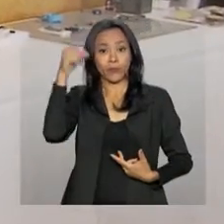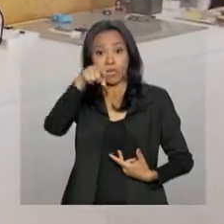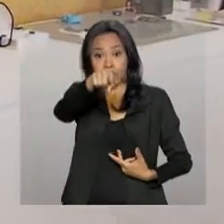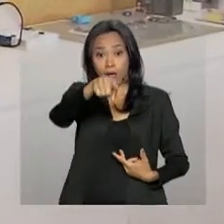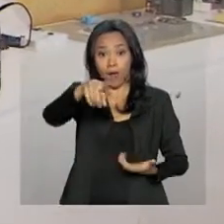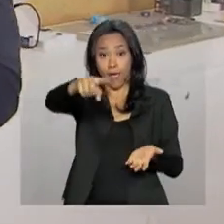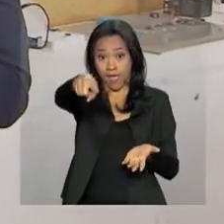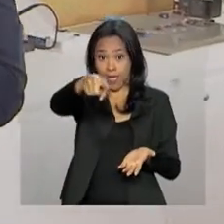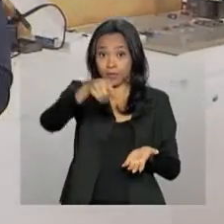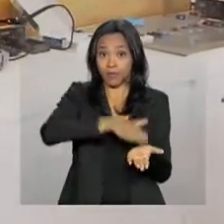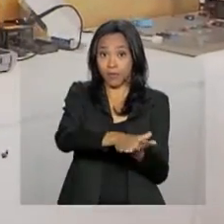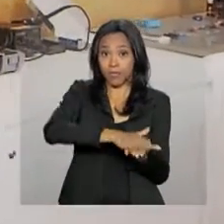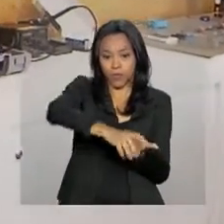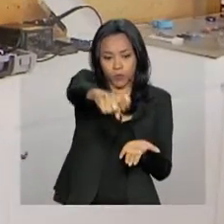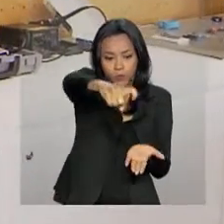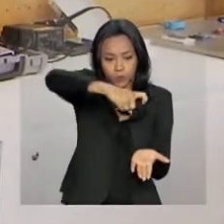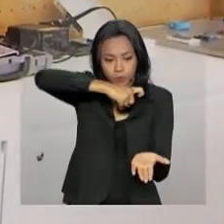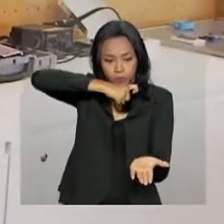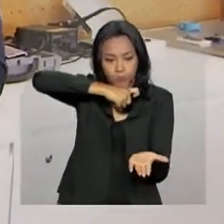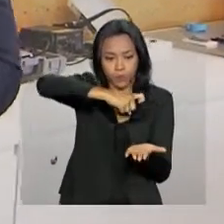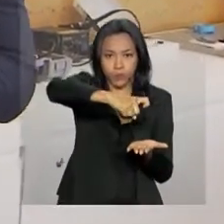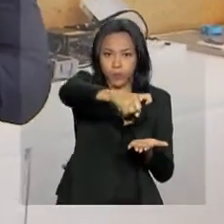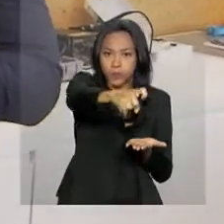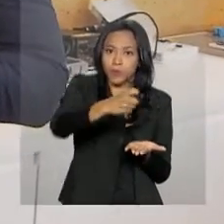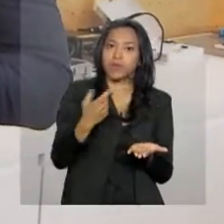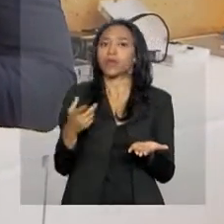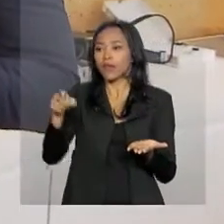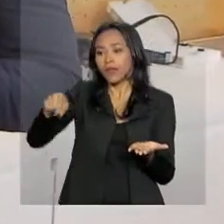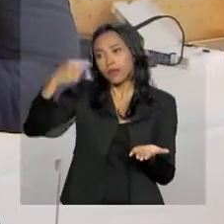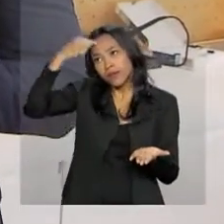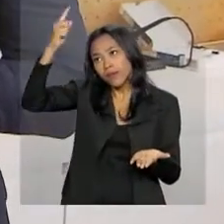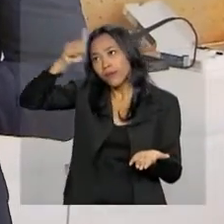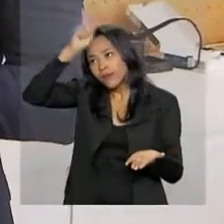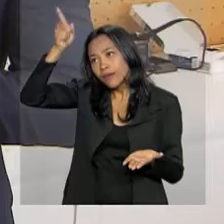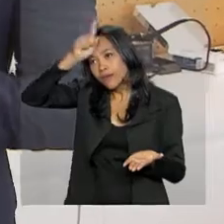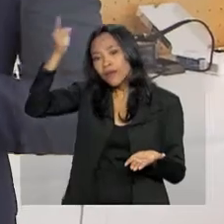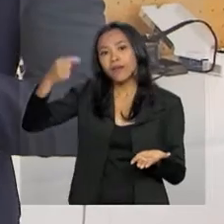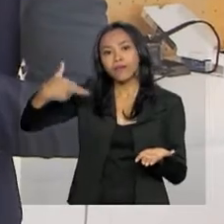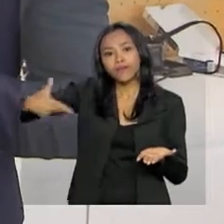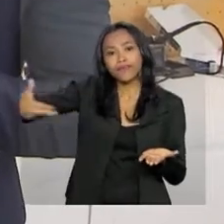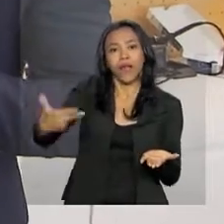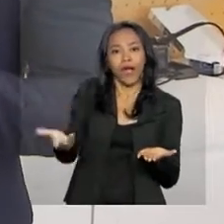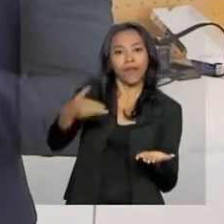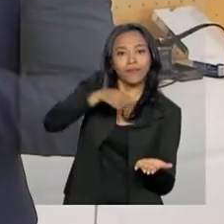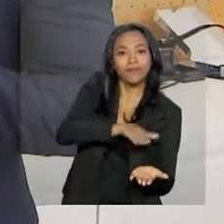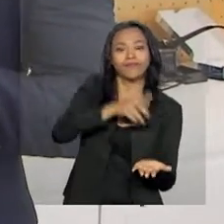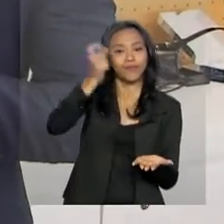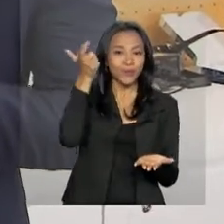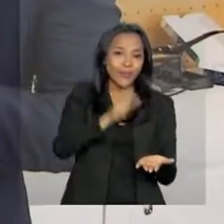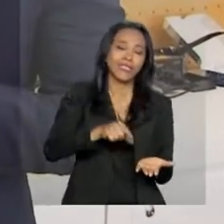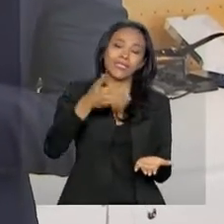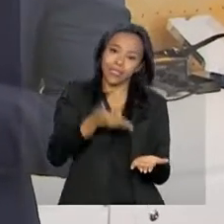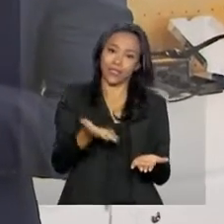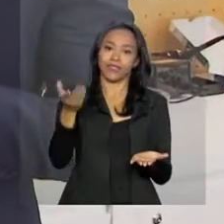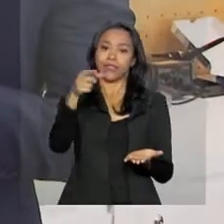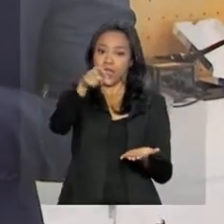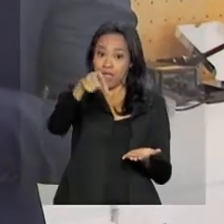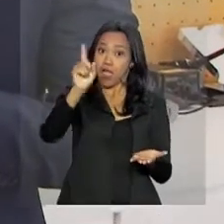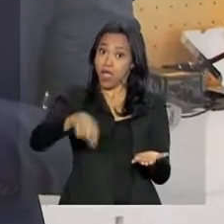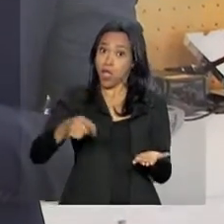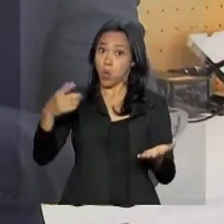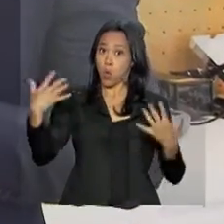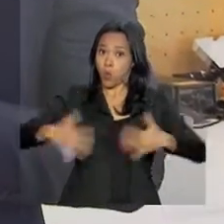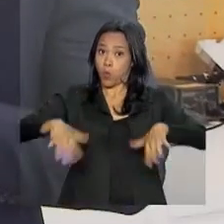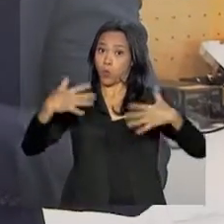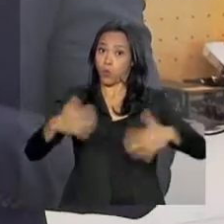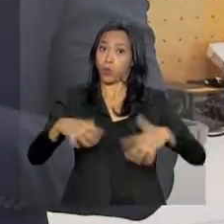capaz de imprimir objetos idealizadas pelos estudantes instrumentos que fazem deste laboratório uma